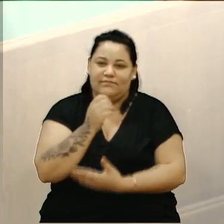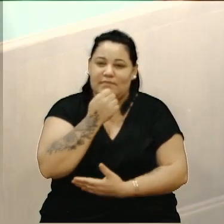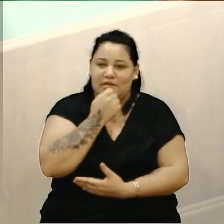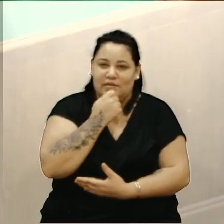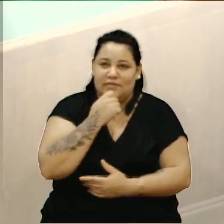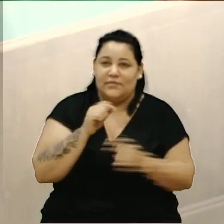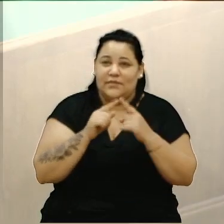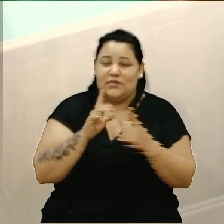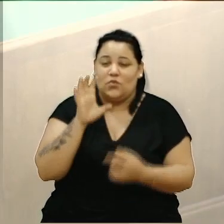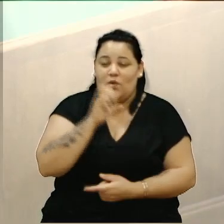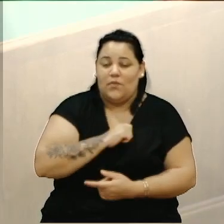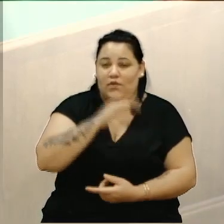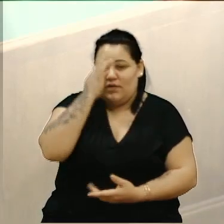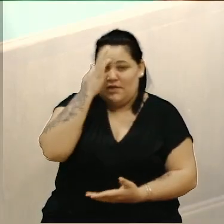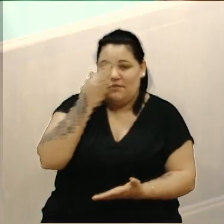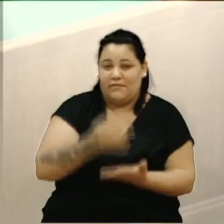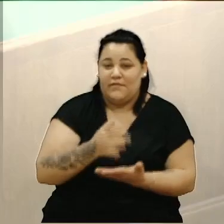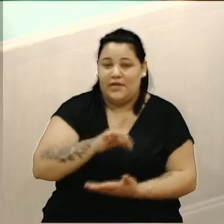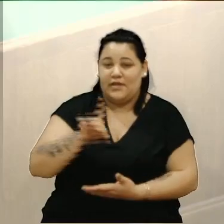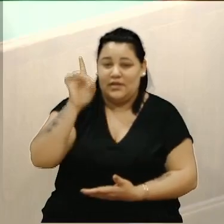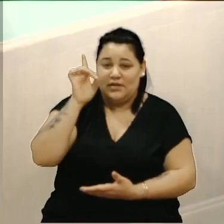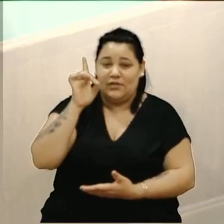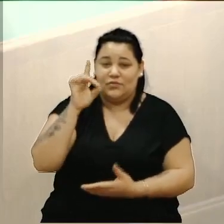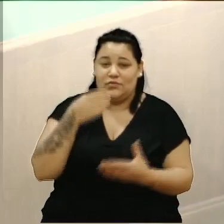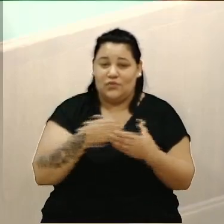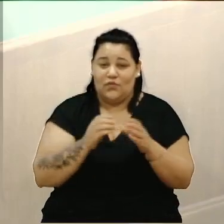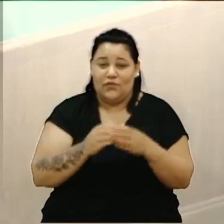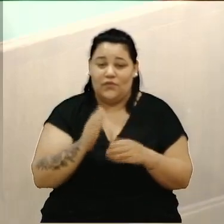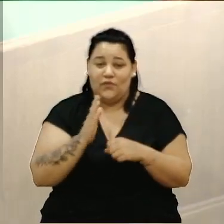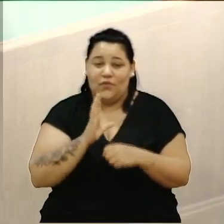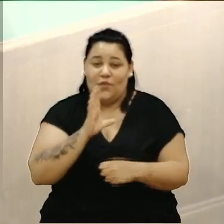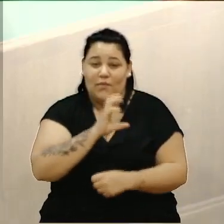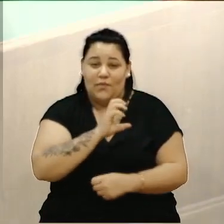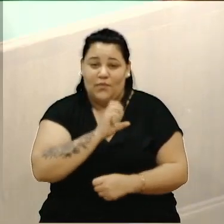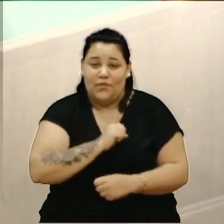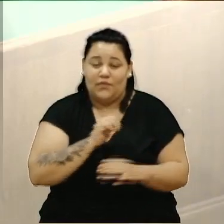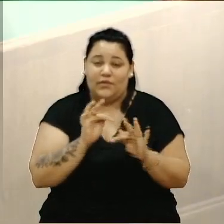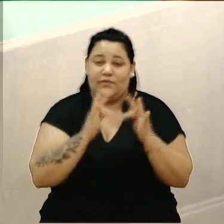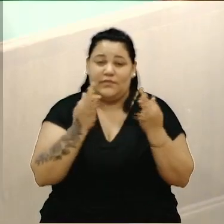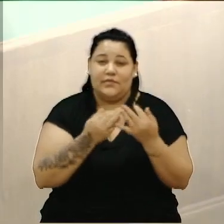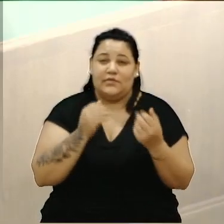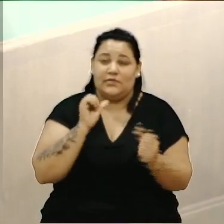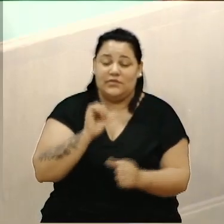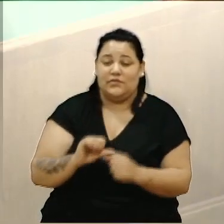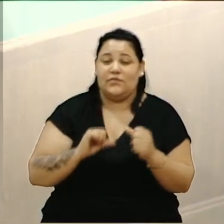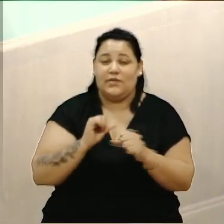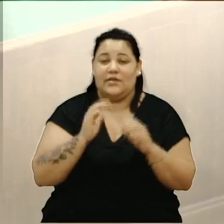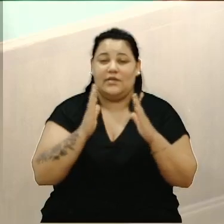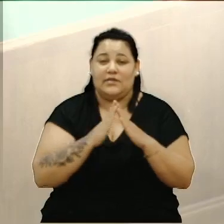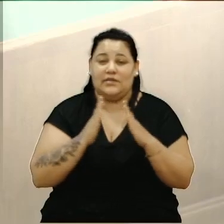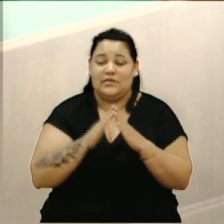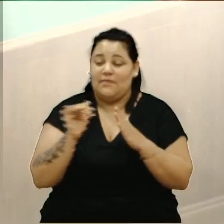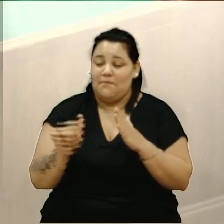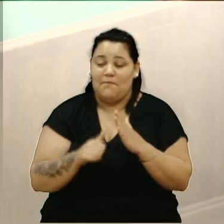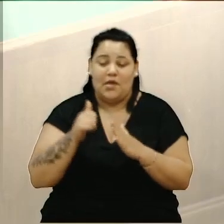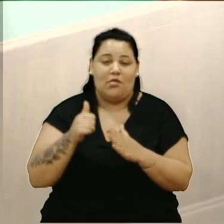em Deus, a harmonia da família tornará essa casa muito mais